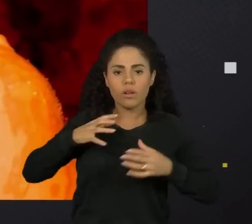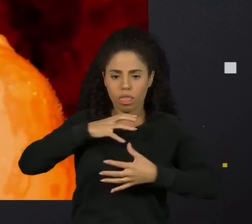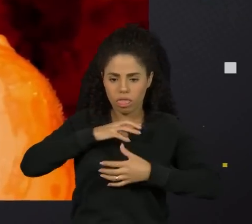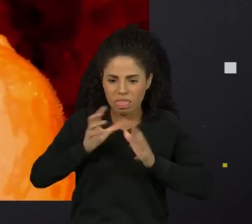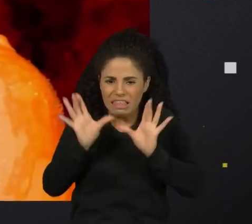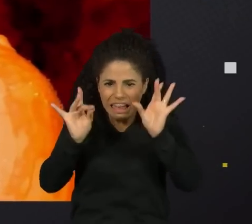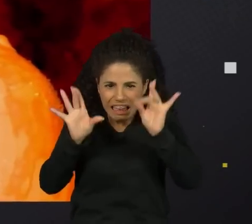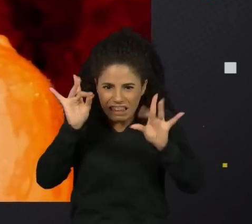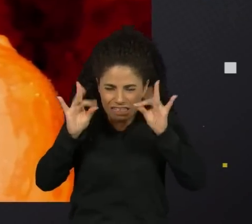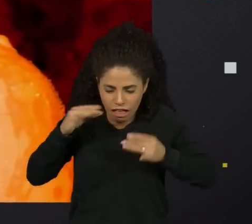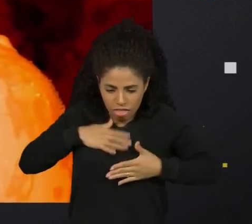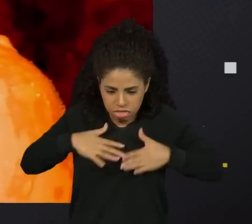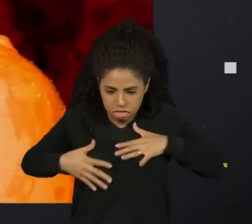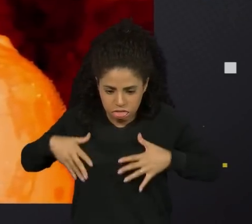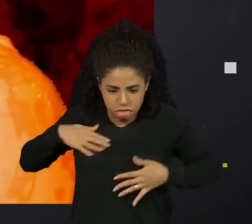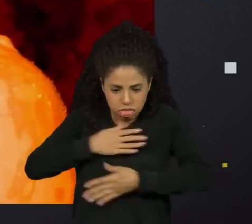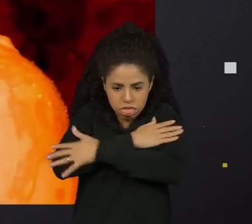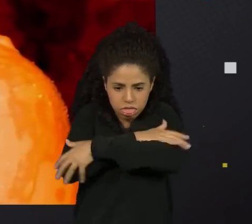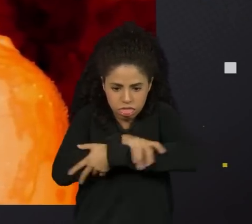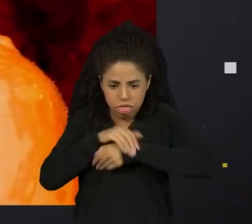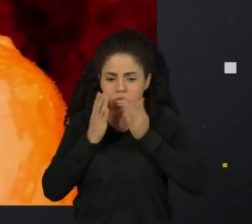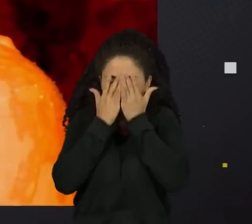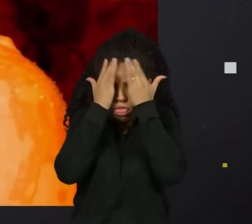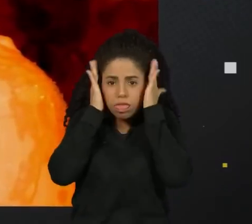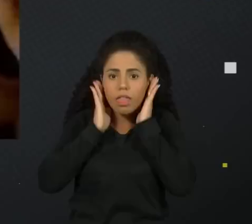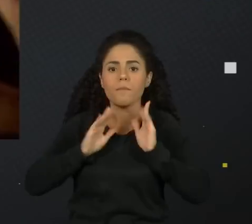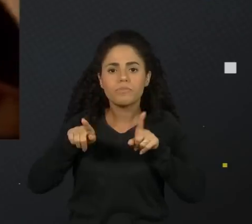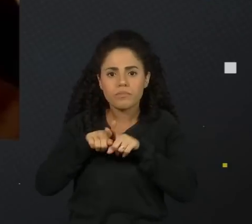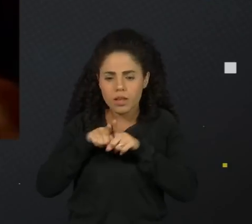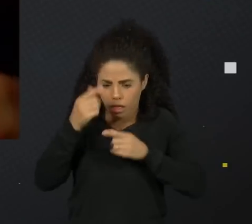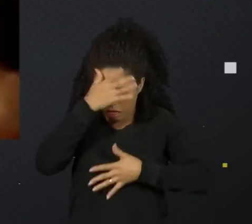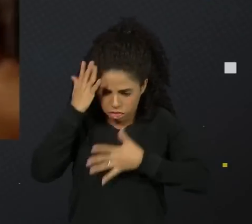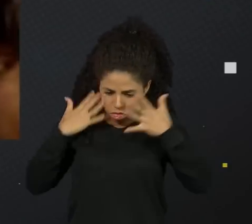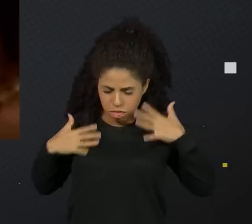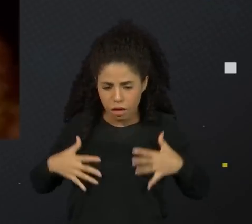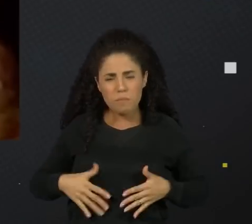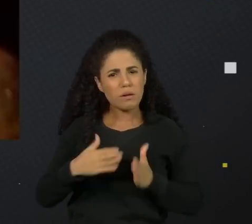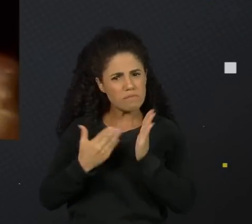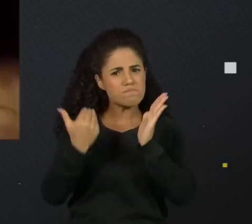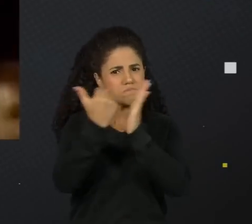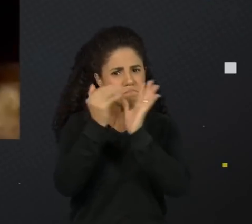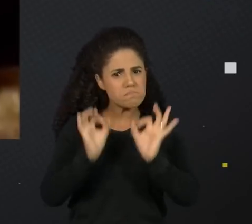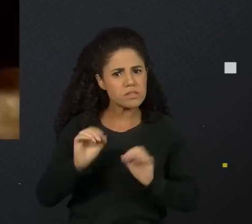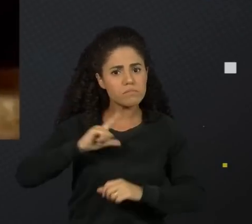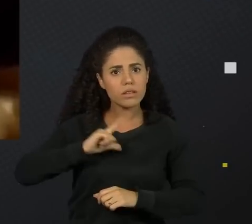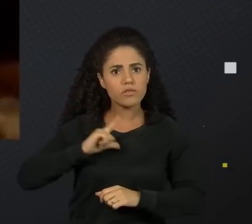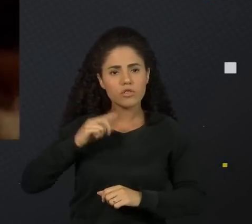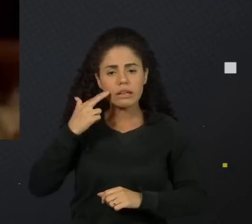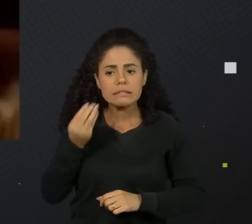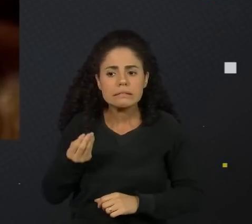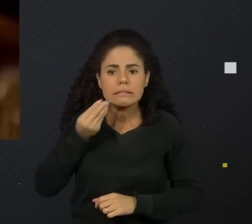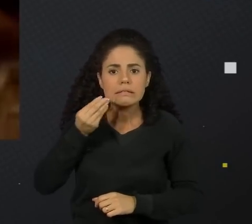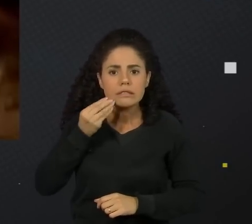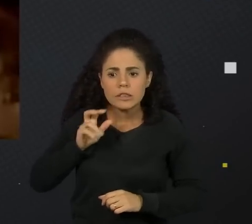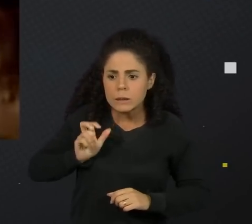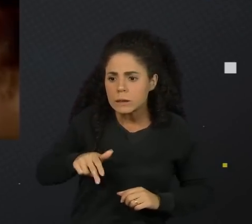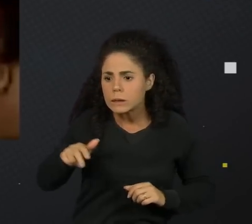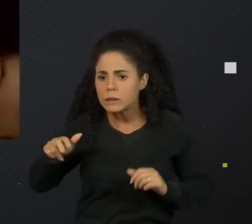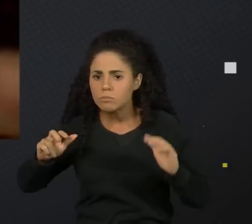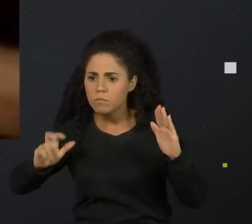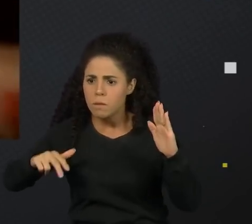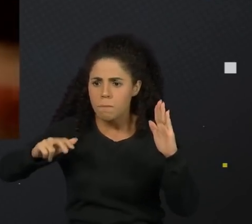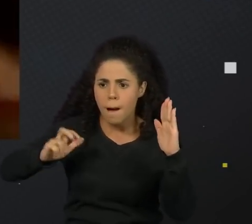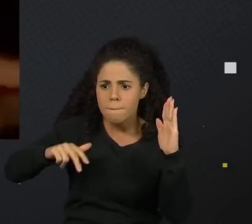barro e com as partes com tinta vermelha, era uma coisa radical, eles encenavam em diversos andares da casa, o